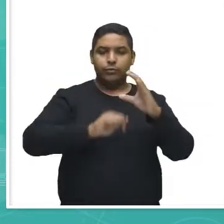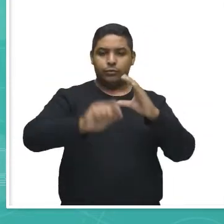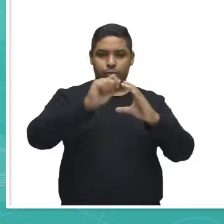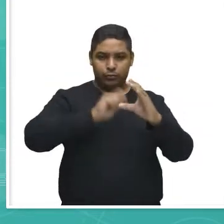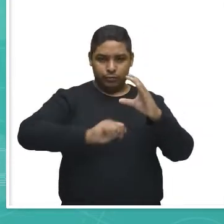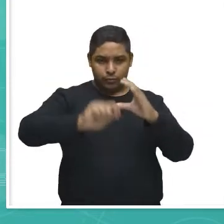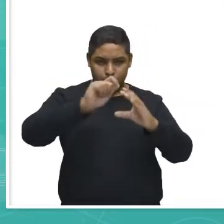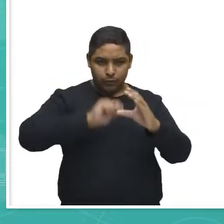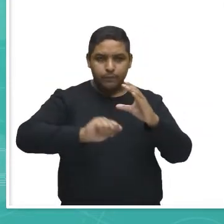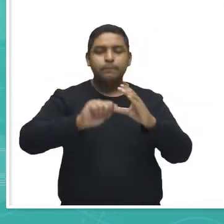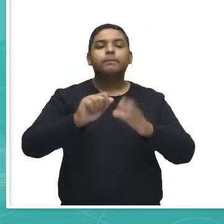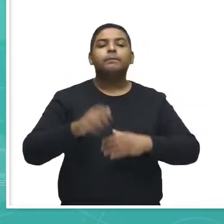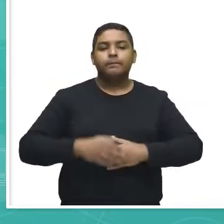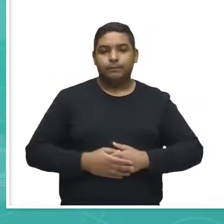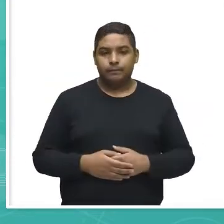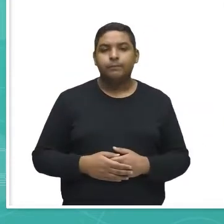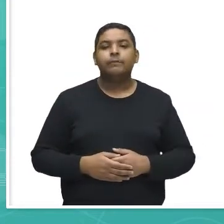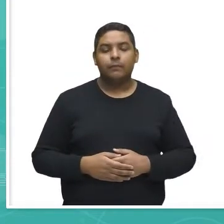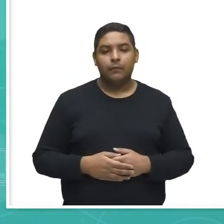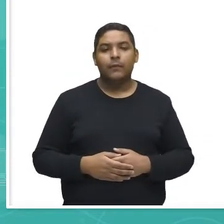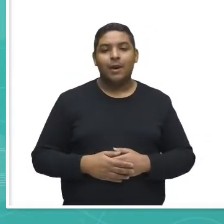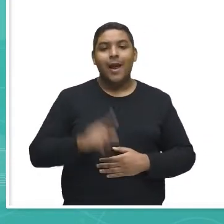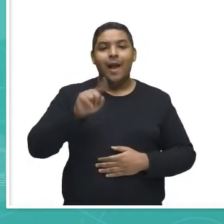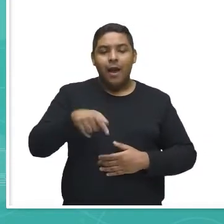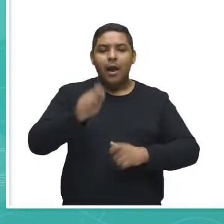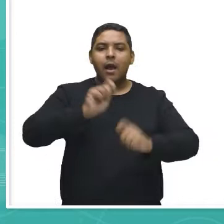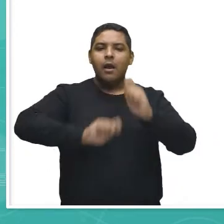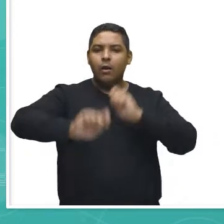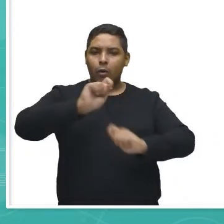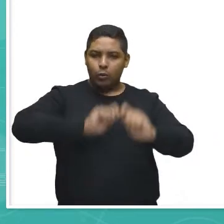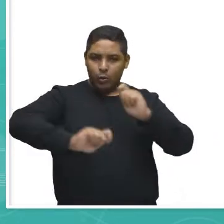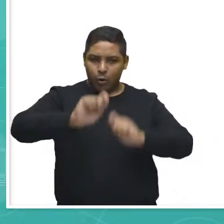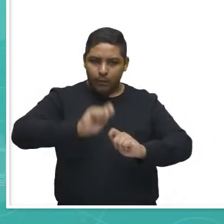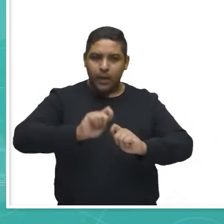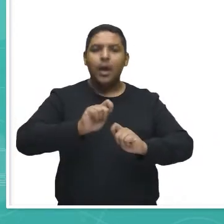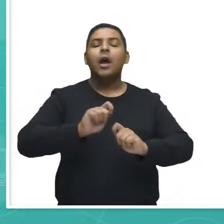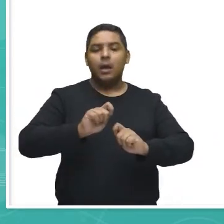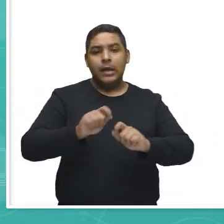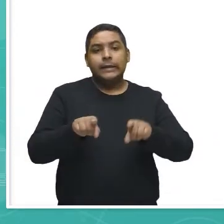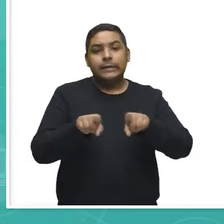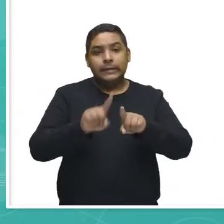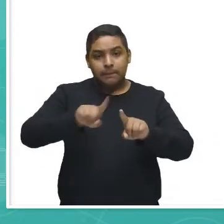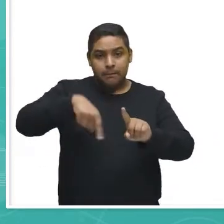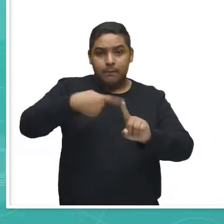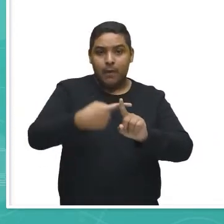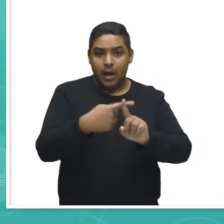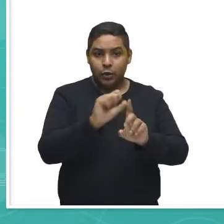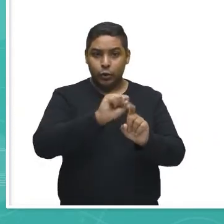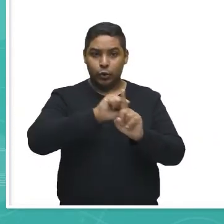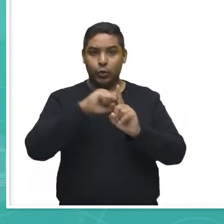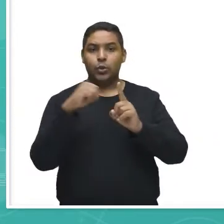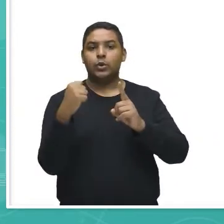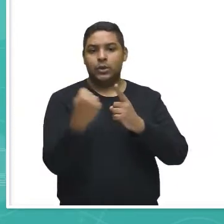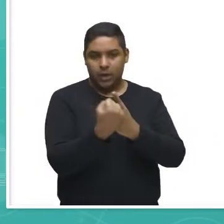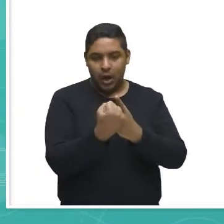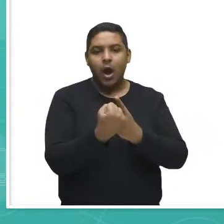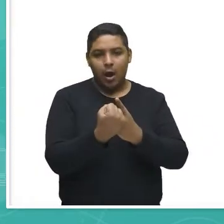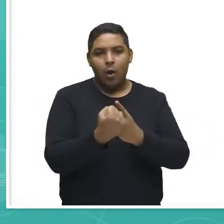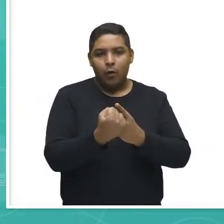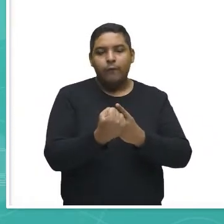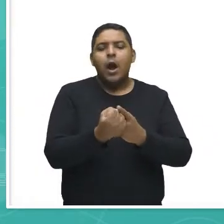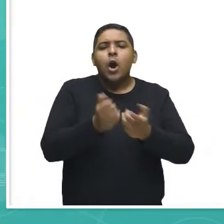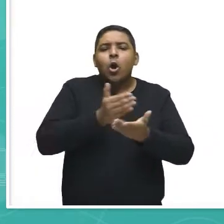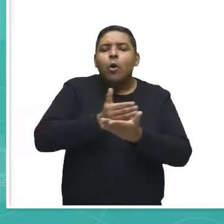ser o sistema econômico e social, tá? Que vai surgir aí na Europa durante